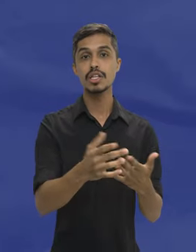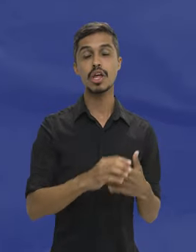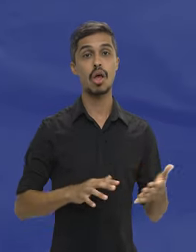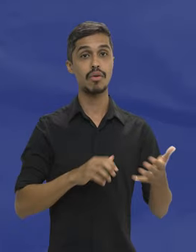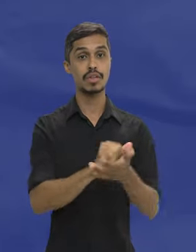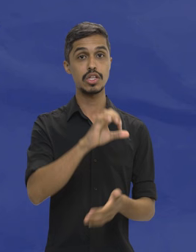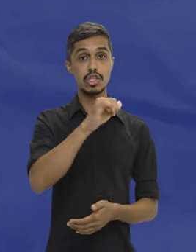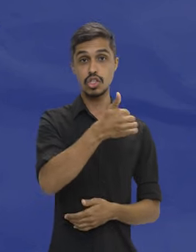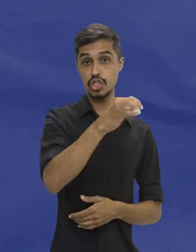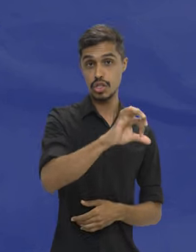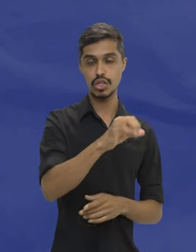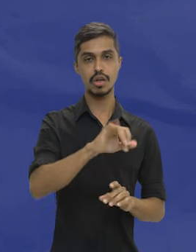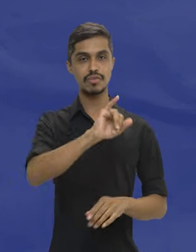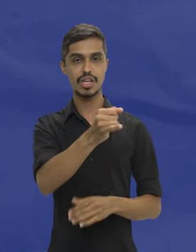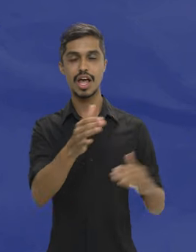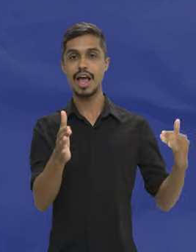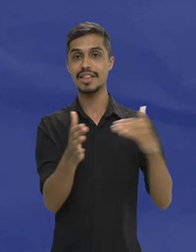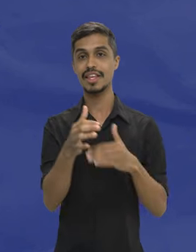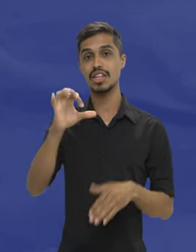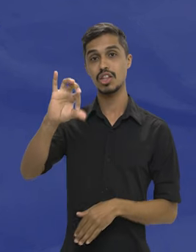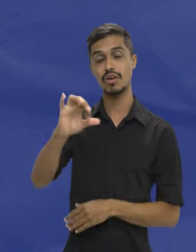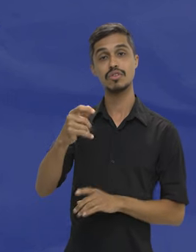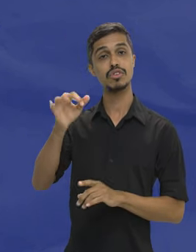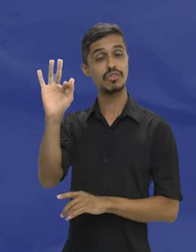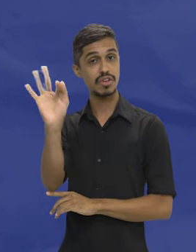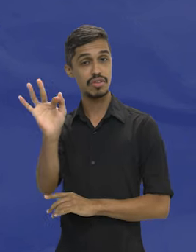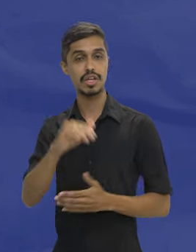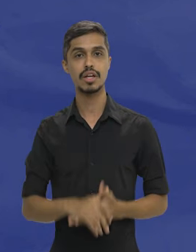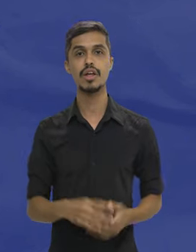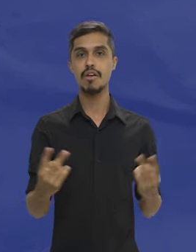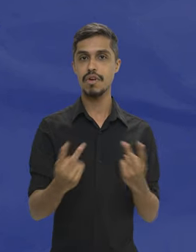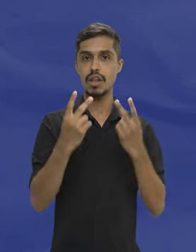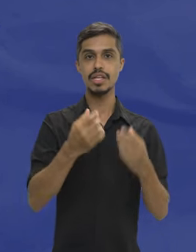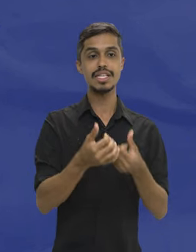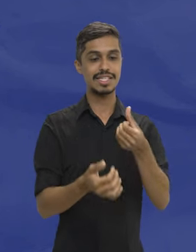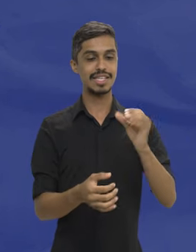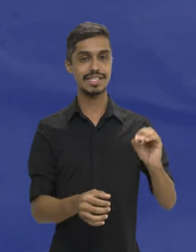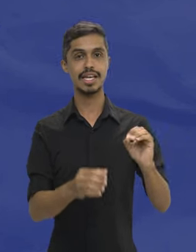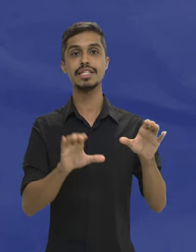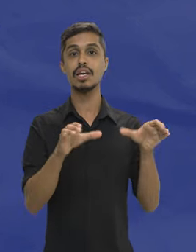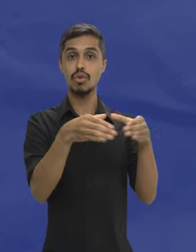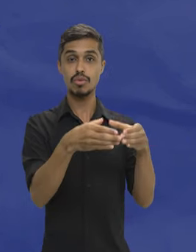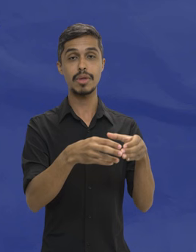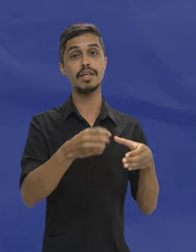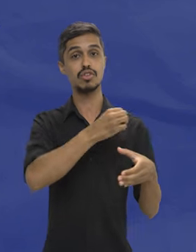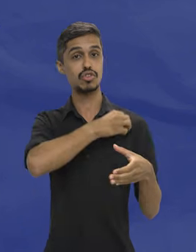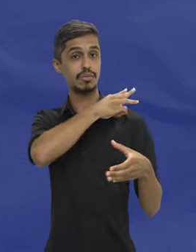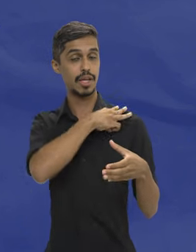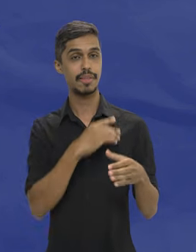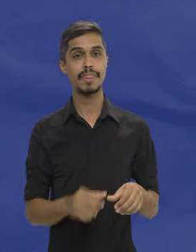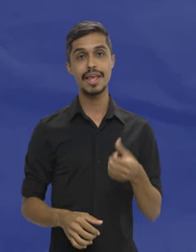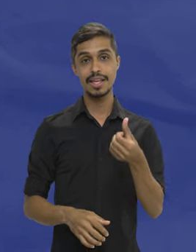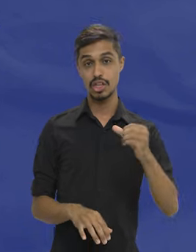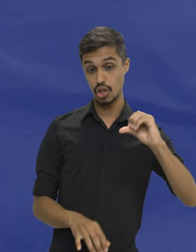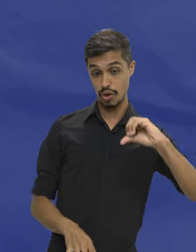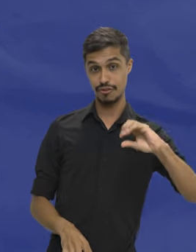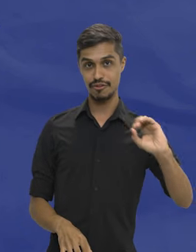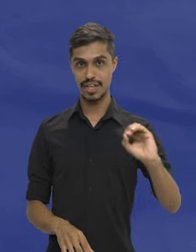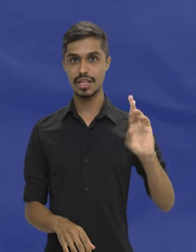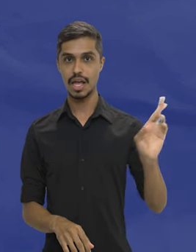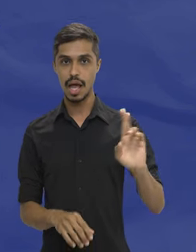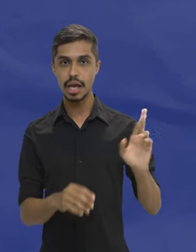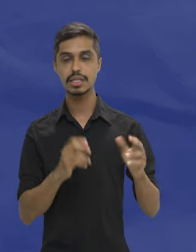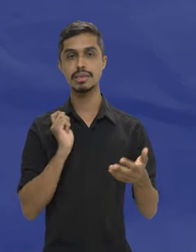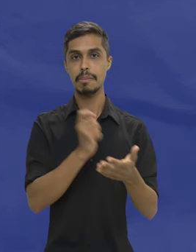inscrições vão de 19 de janeiro até 9 de fevereiro. O valor é de R 60,00 para vagas de nível médio e R$ 90